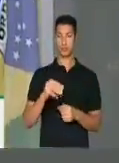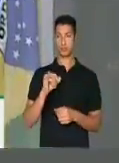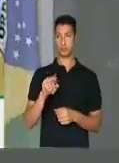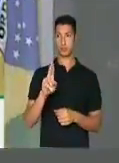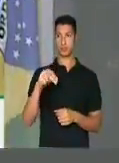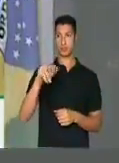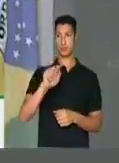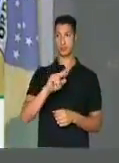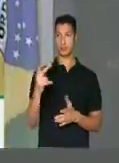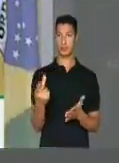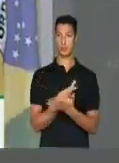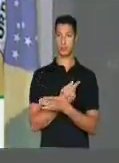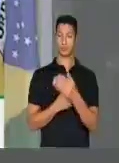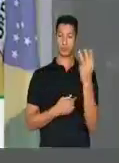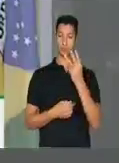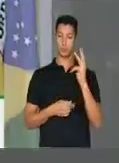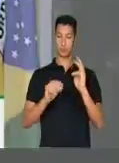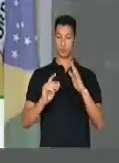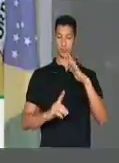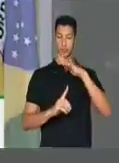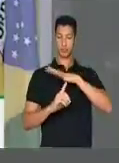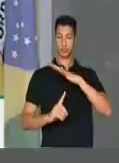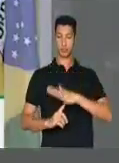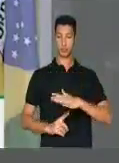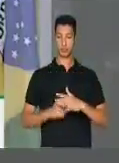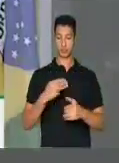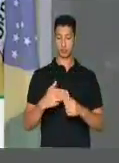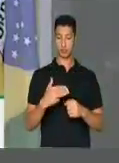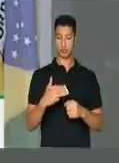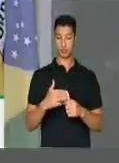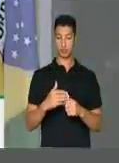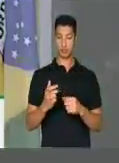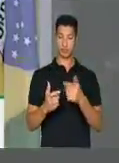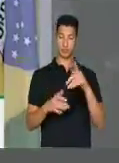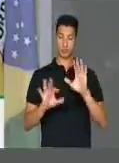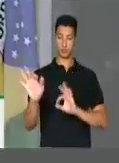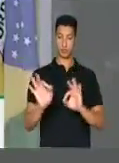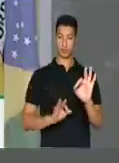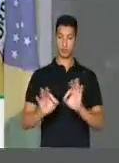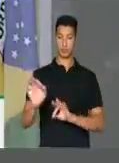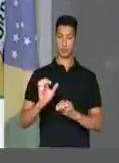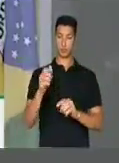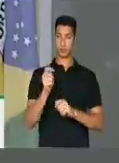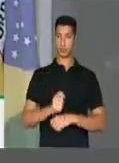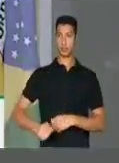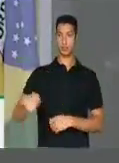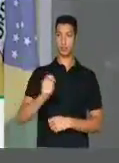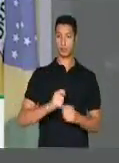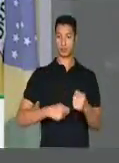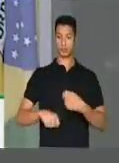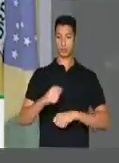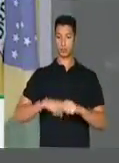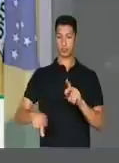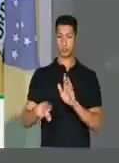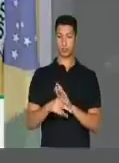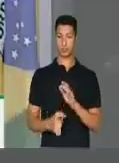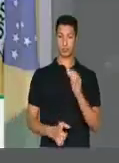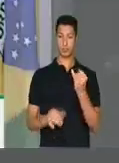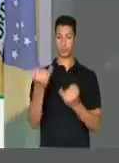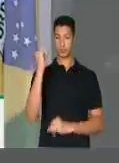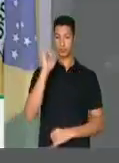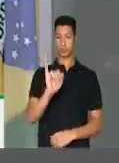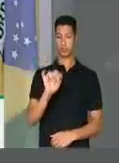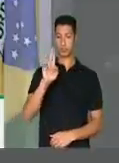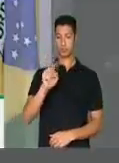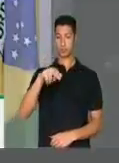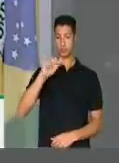Iúna, vai acontecer a terceira feira de negócios do município. Uma organização da Associação Comercial e Industrial